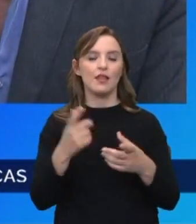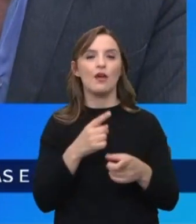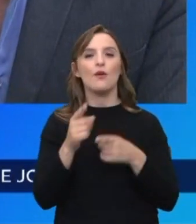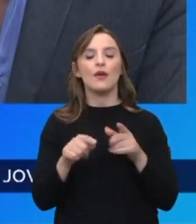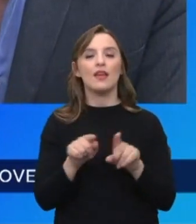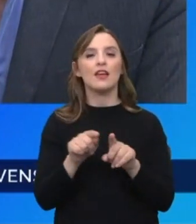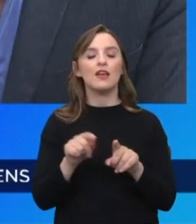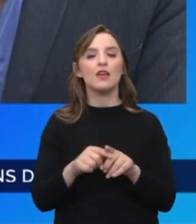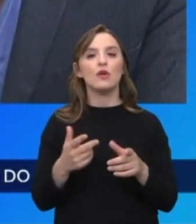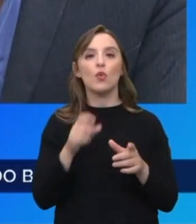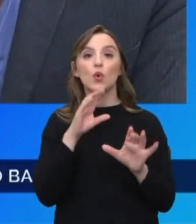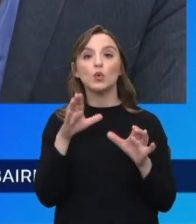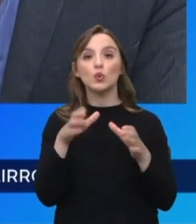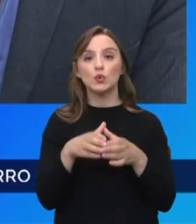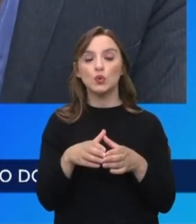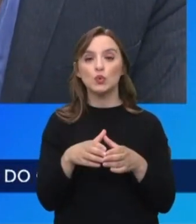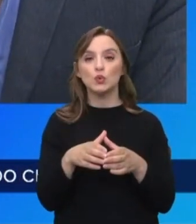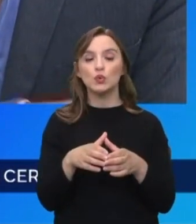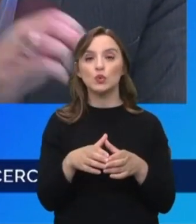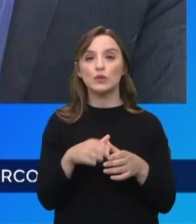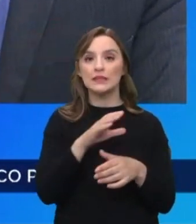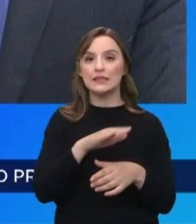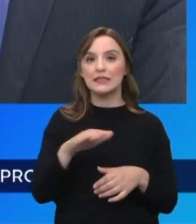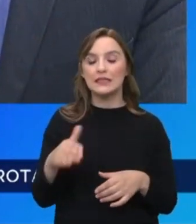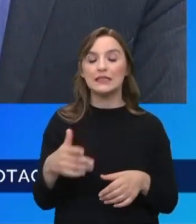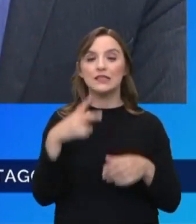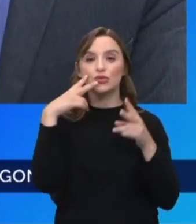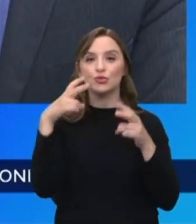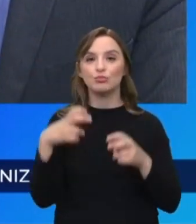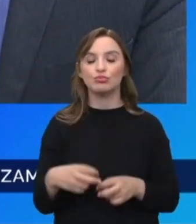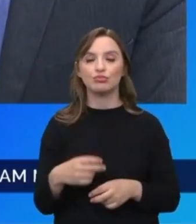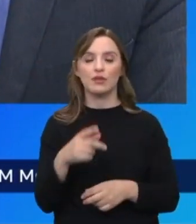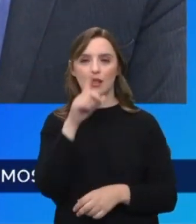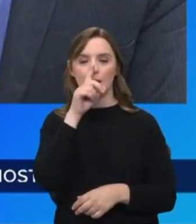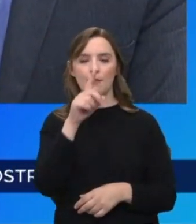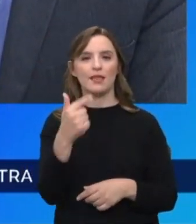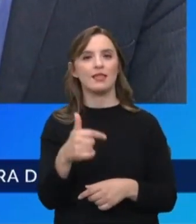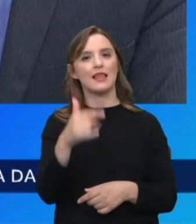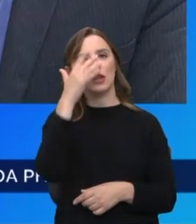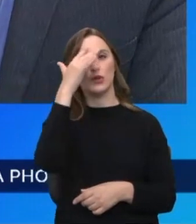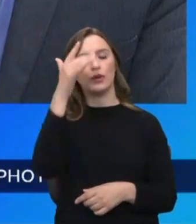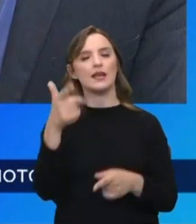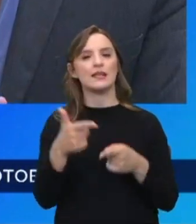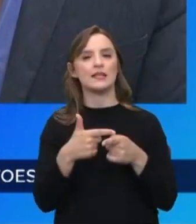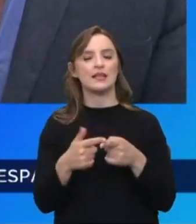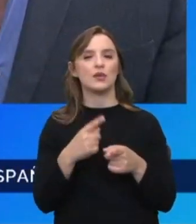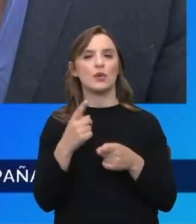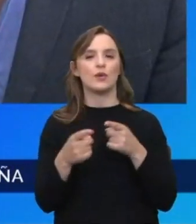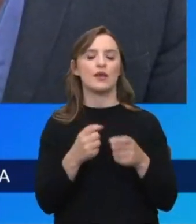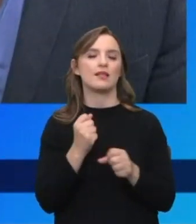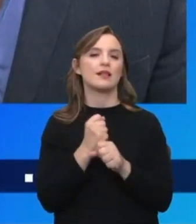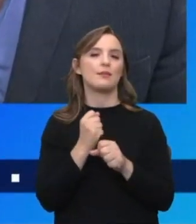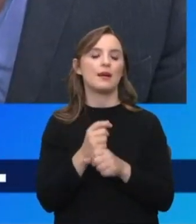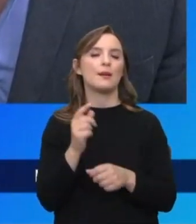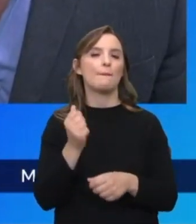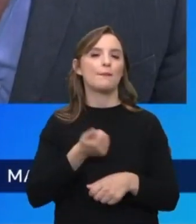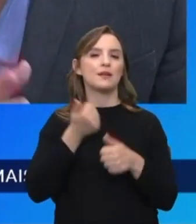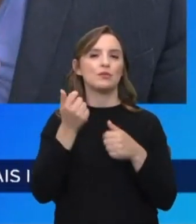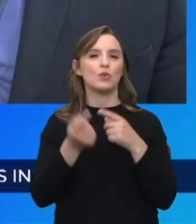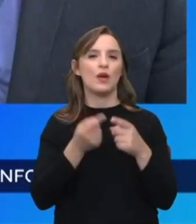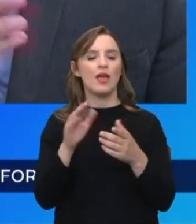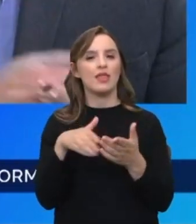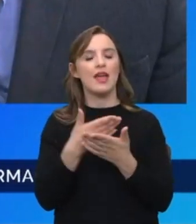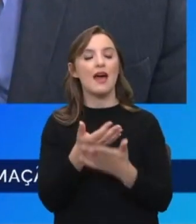universidades e institutos da Alemanha apareceu agora com esta teoria muito interessante, cujo papel principal é atribuído ao